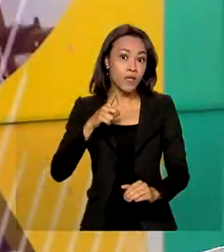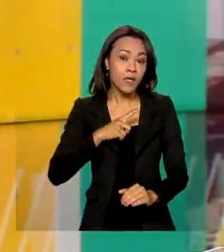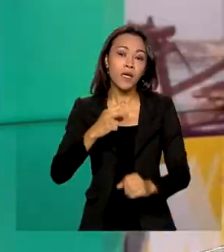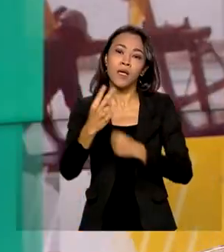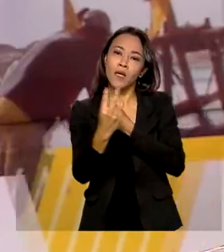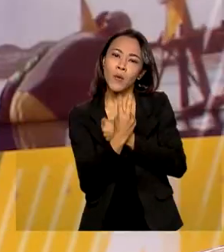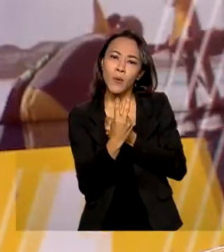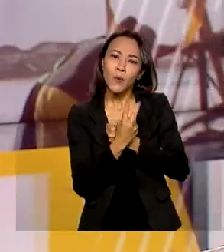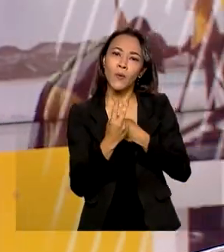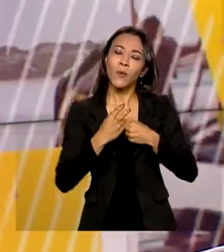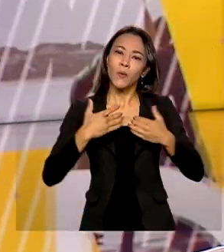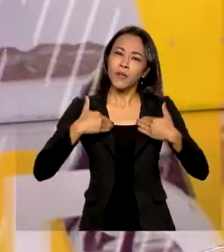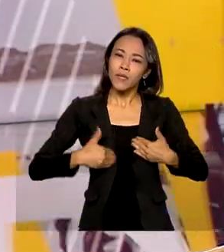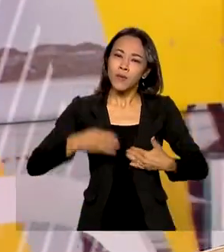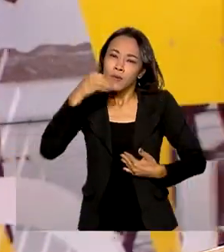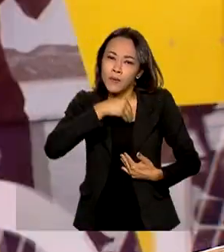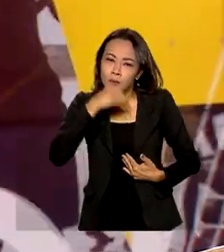para a segunda dose na população em geral